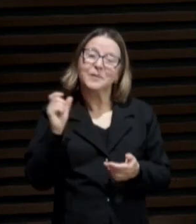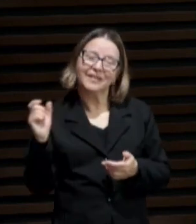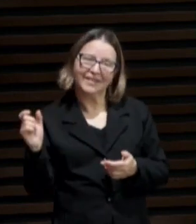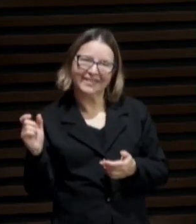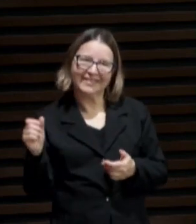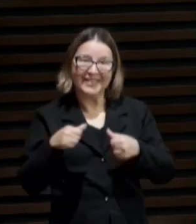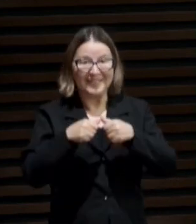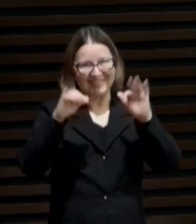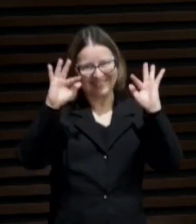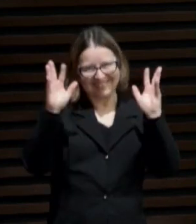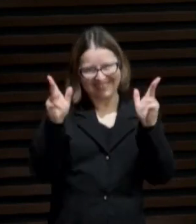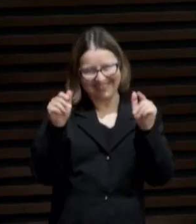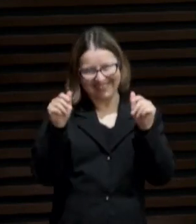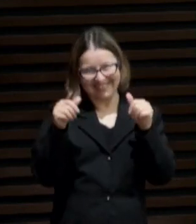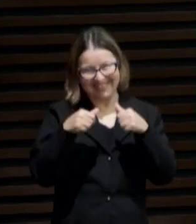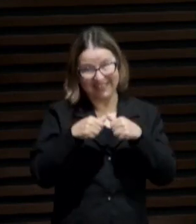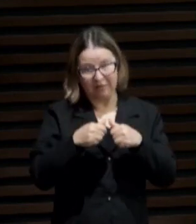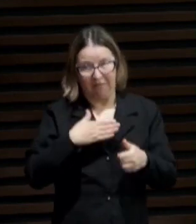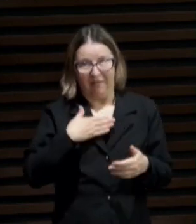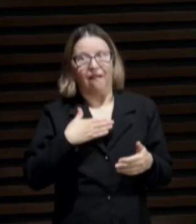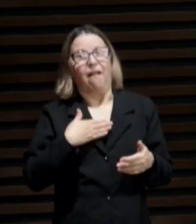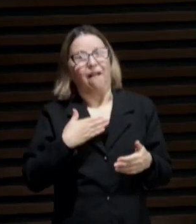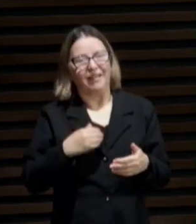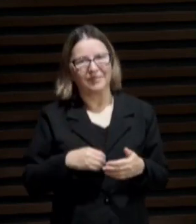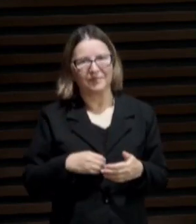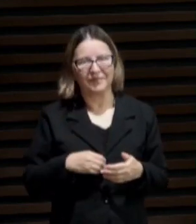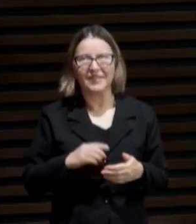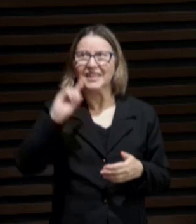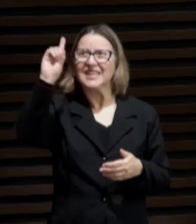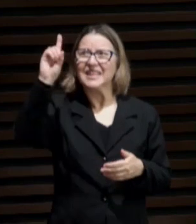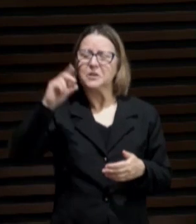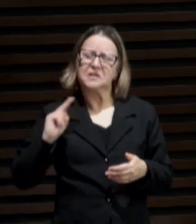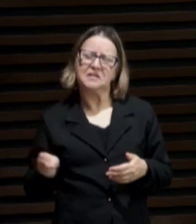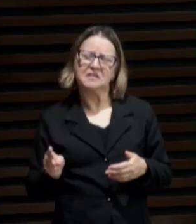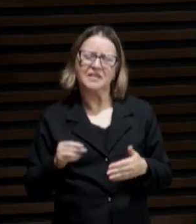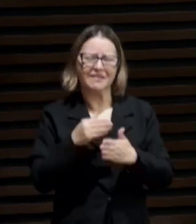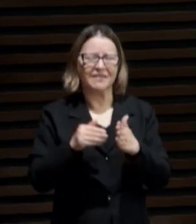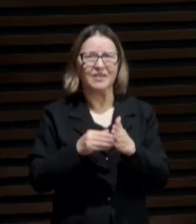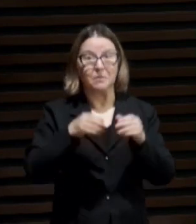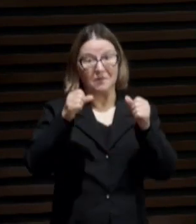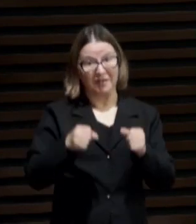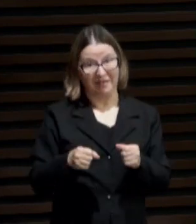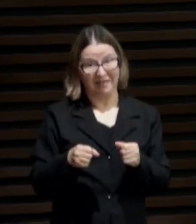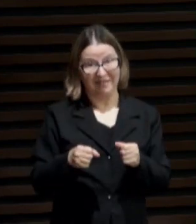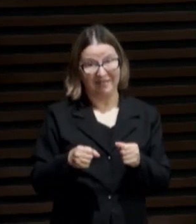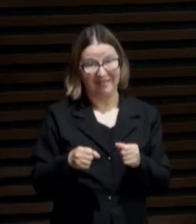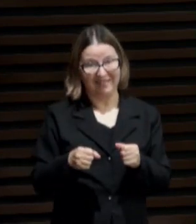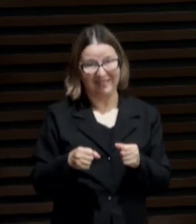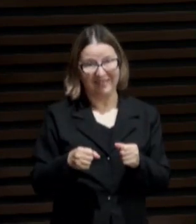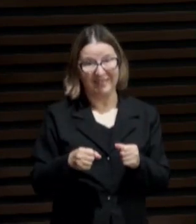Isto é maravilhoso e espantoso. O infinito, todo-poderoso, se faz conhecido às